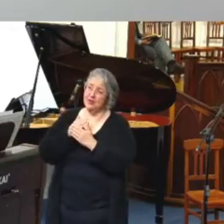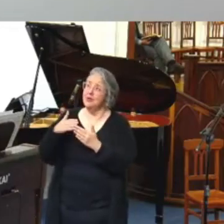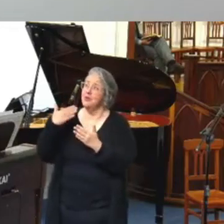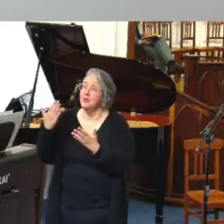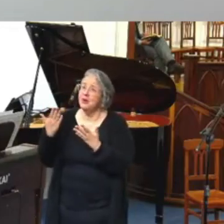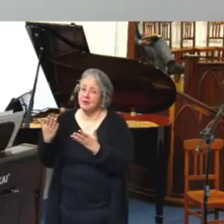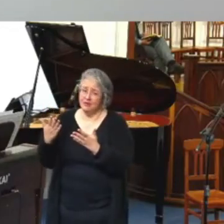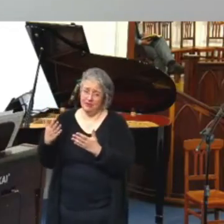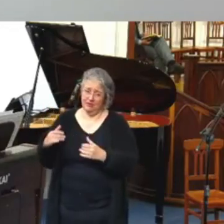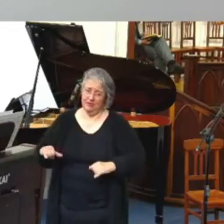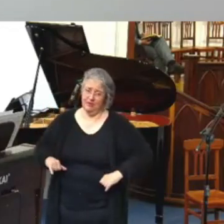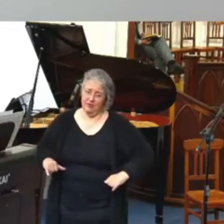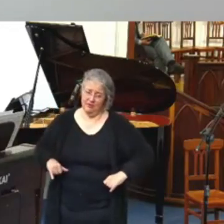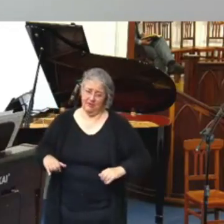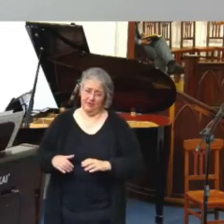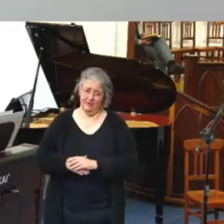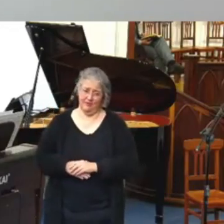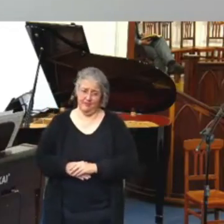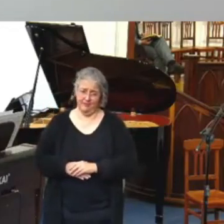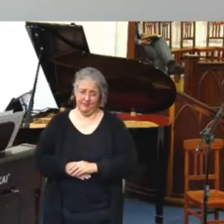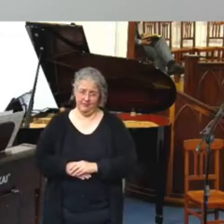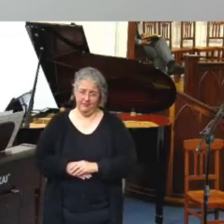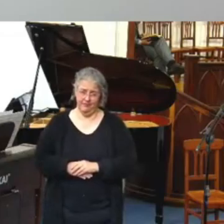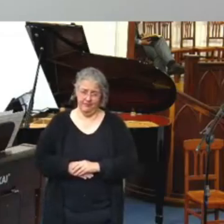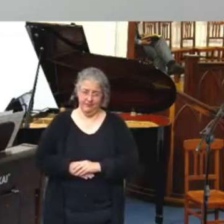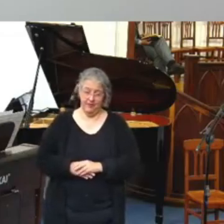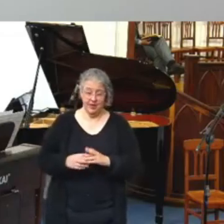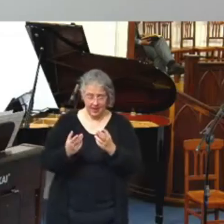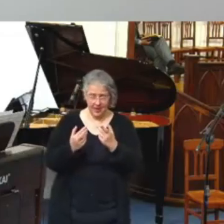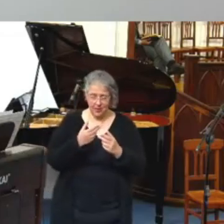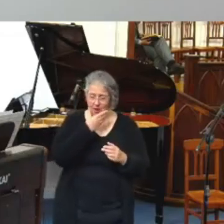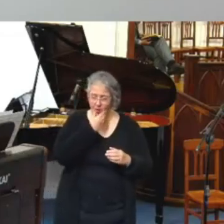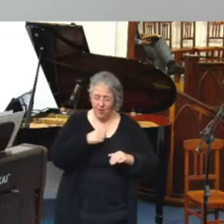Senhor, volta logo e socorre,